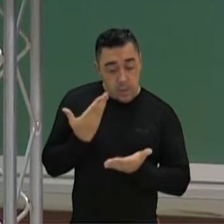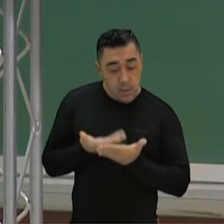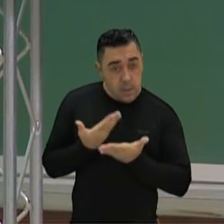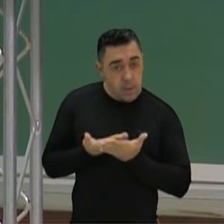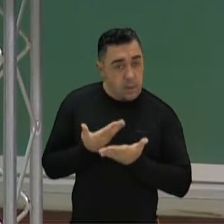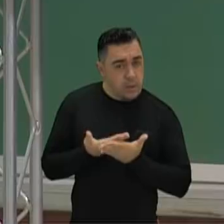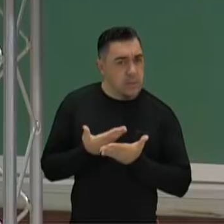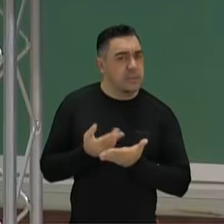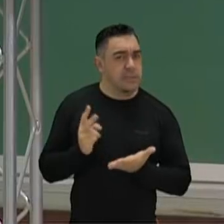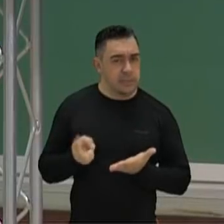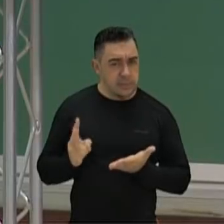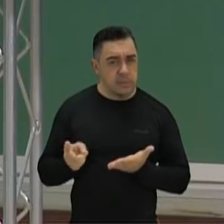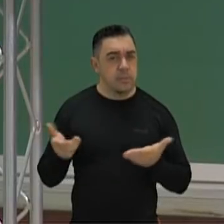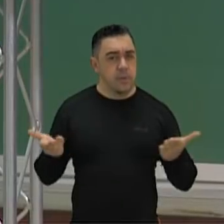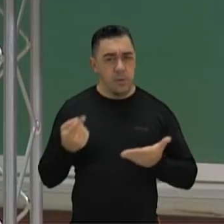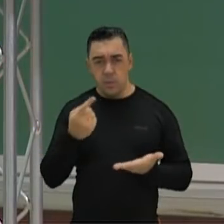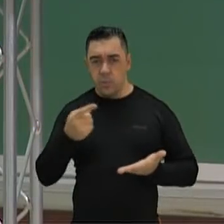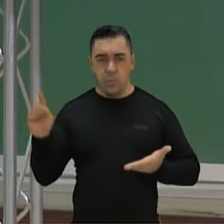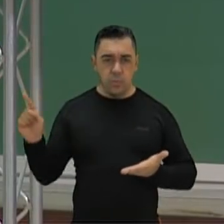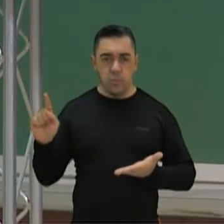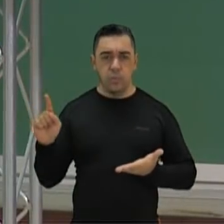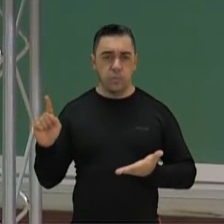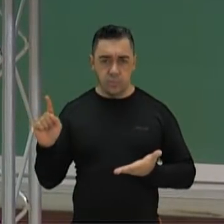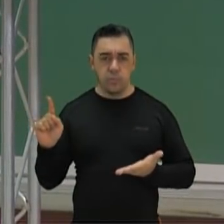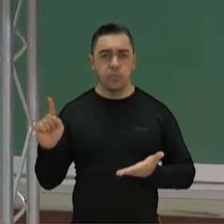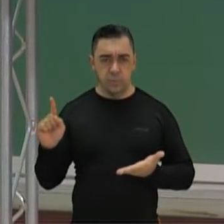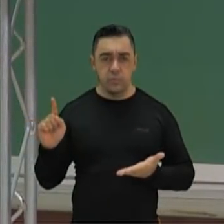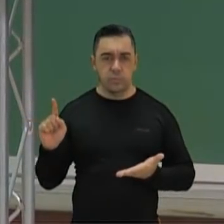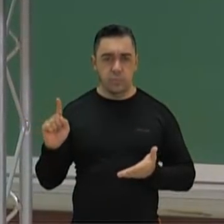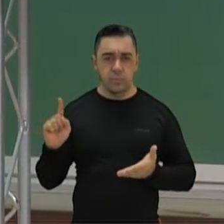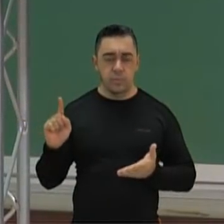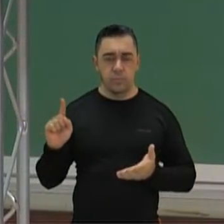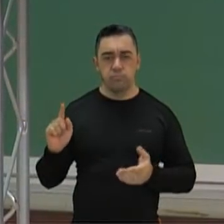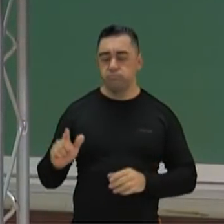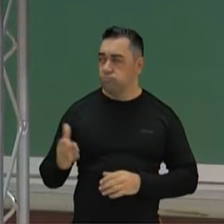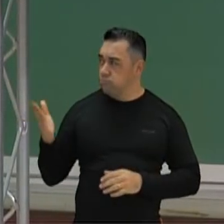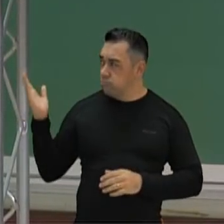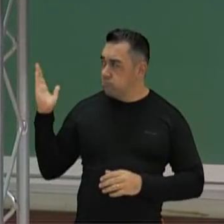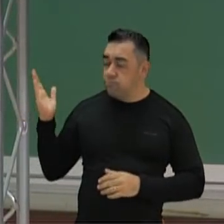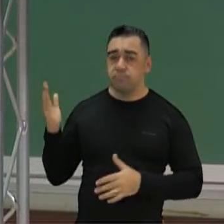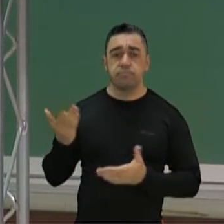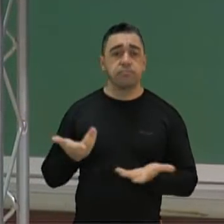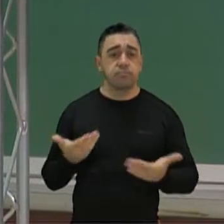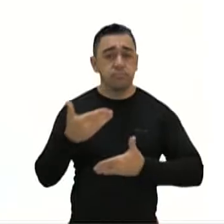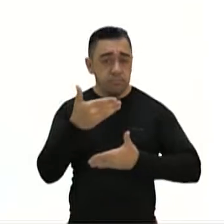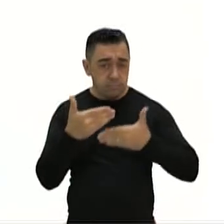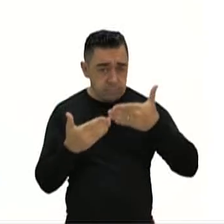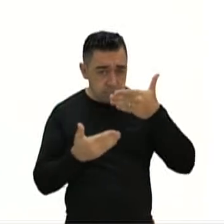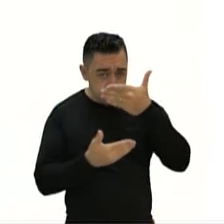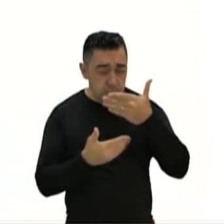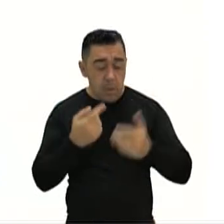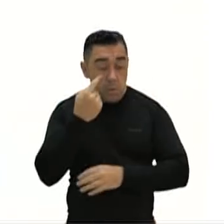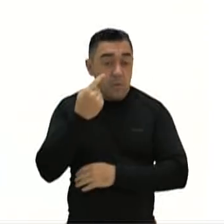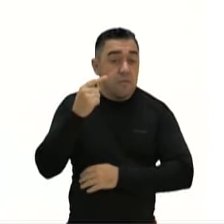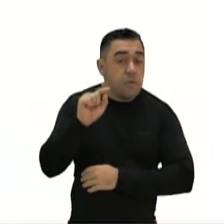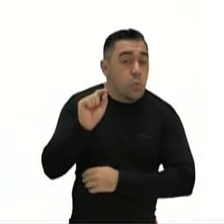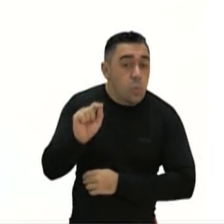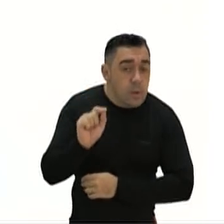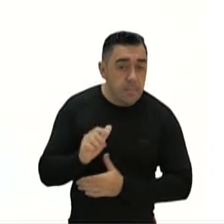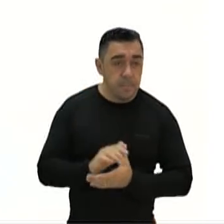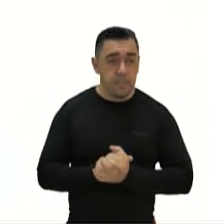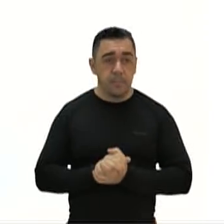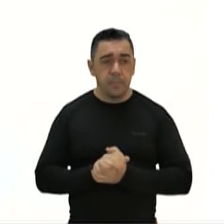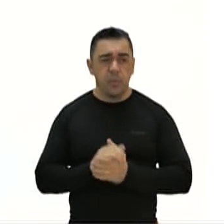aula, sempre no nosso na nossa última tela, no nosso último slide. Então, o que a gente viu hoje? Os